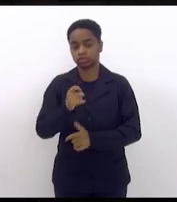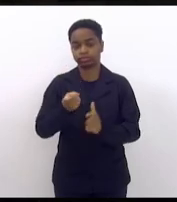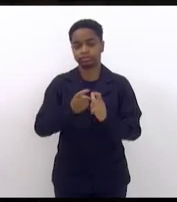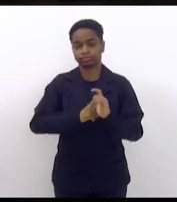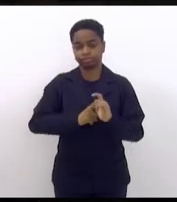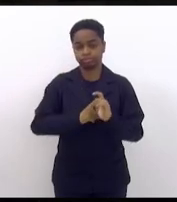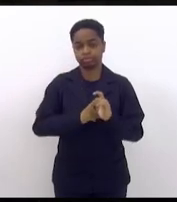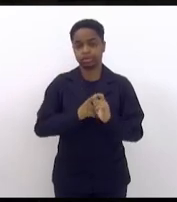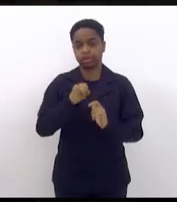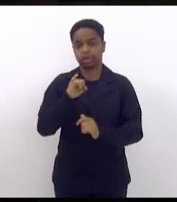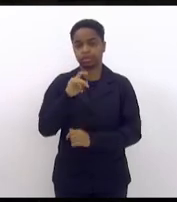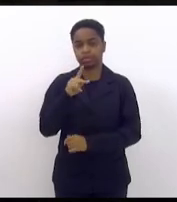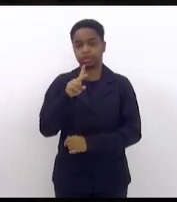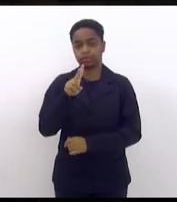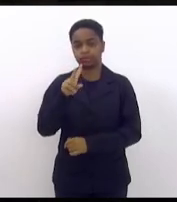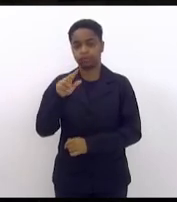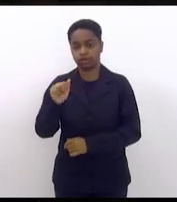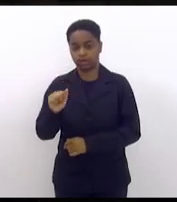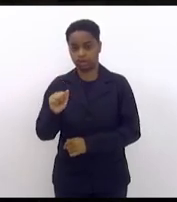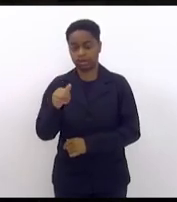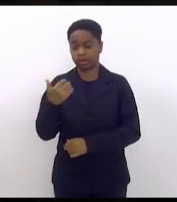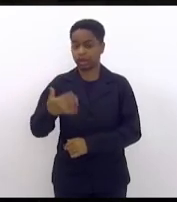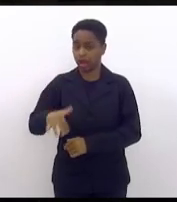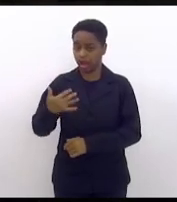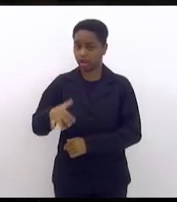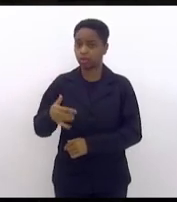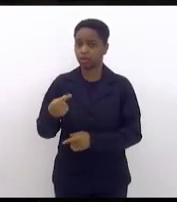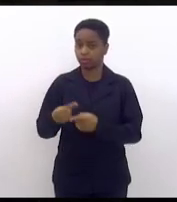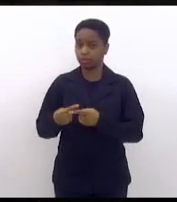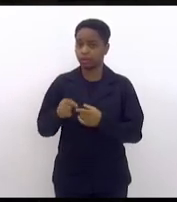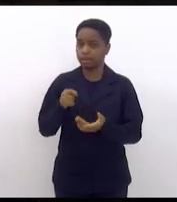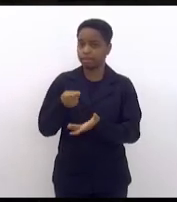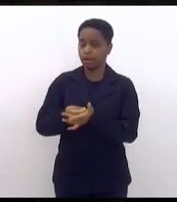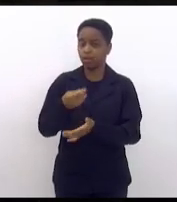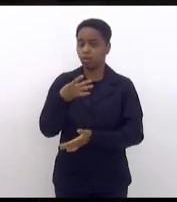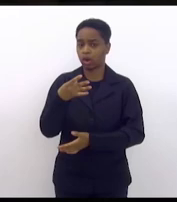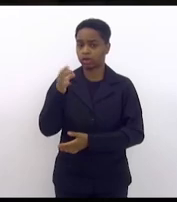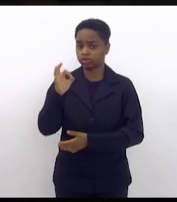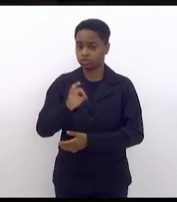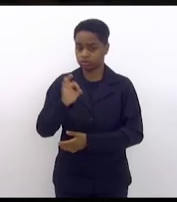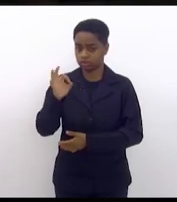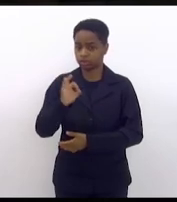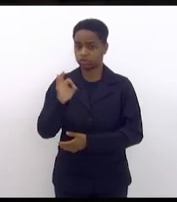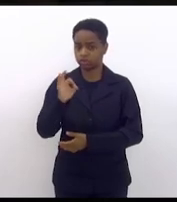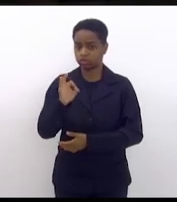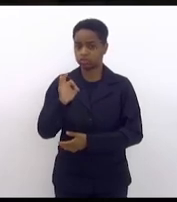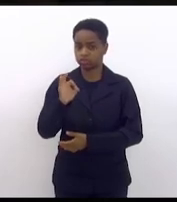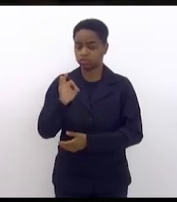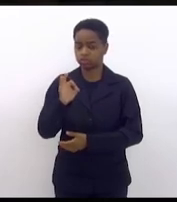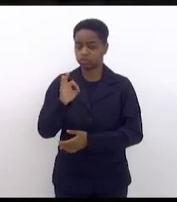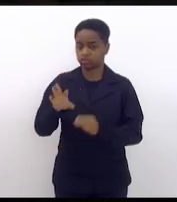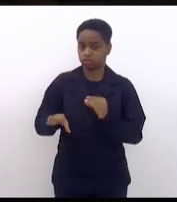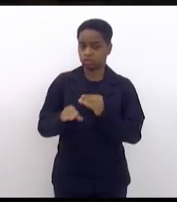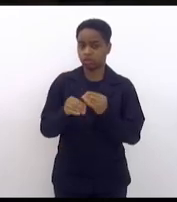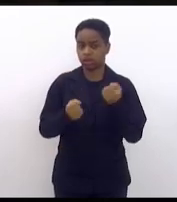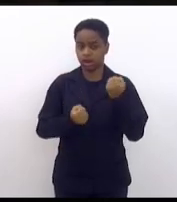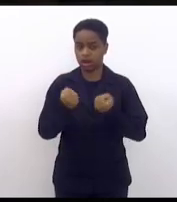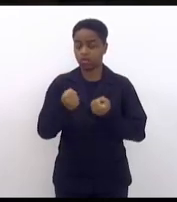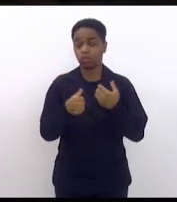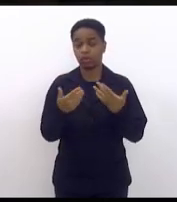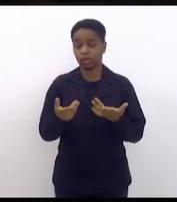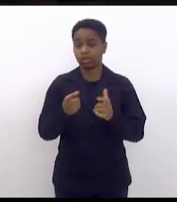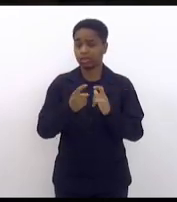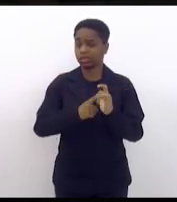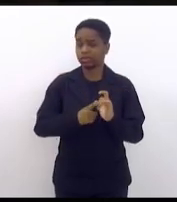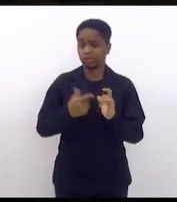no IPVA, nosso IPVA é caro, 4% do valor do veículo. É uma inadimplência do